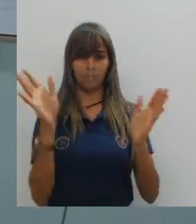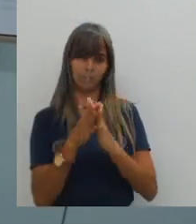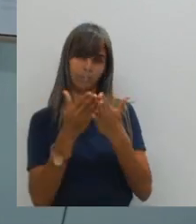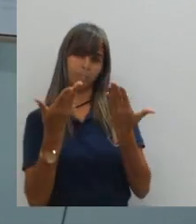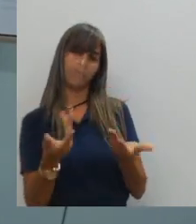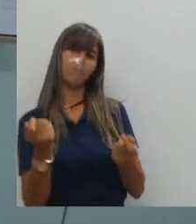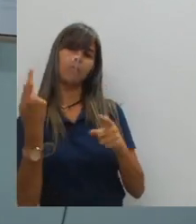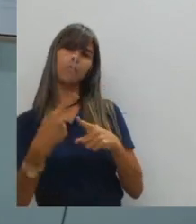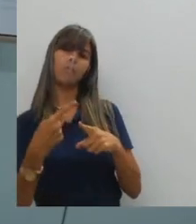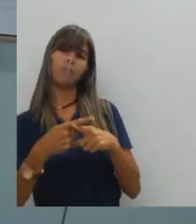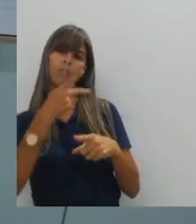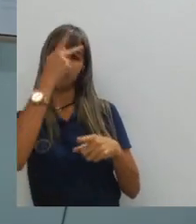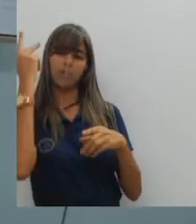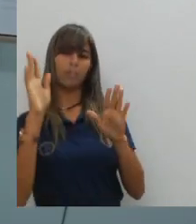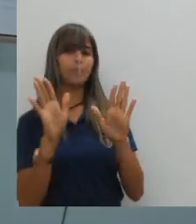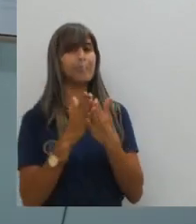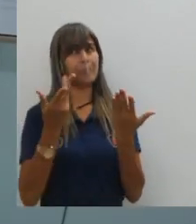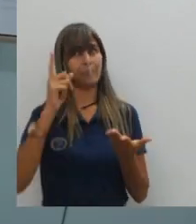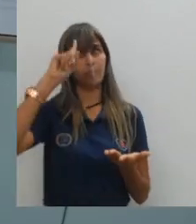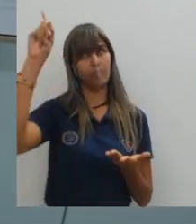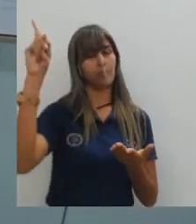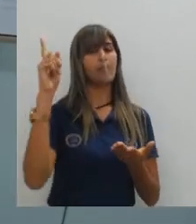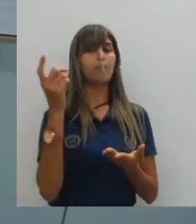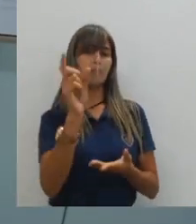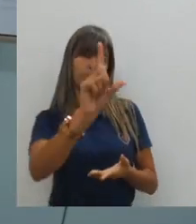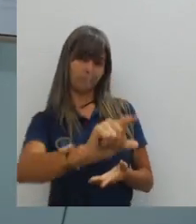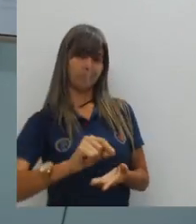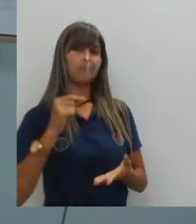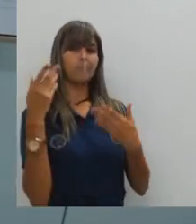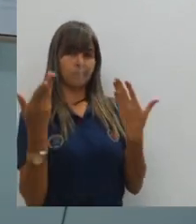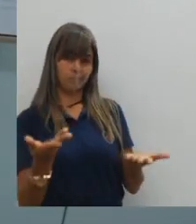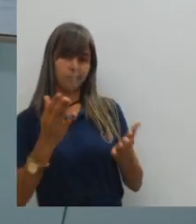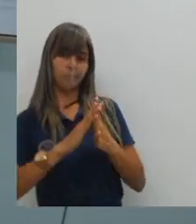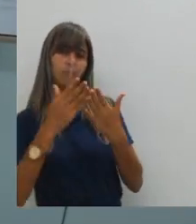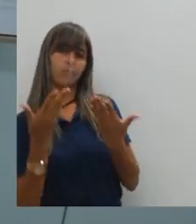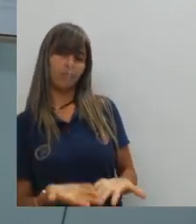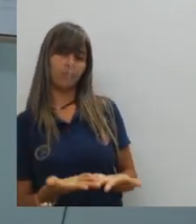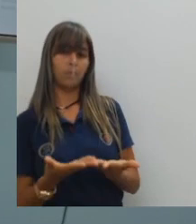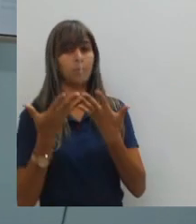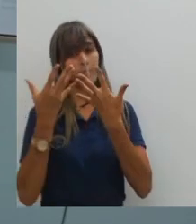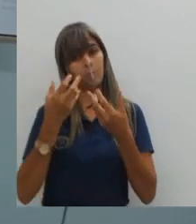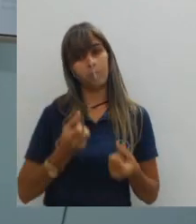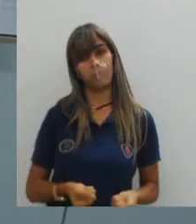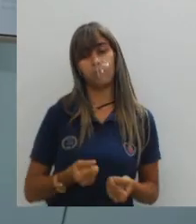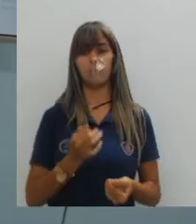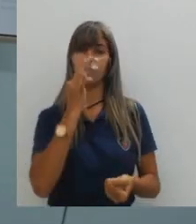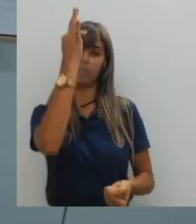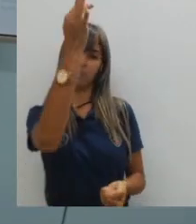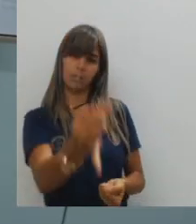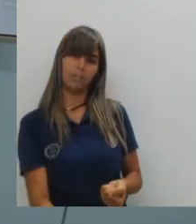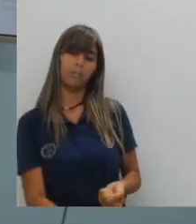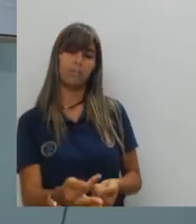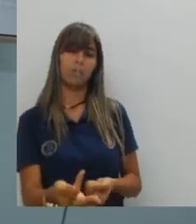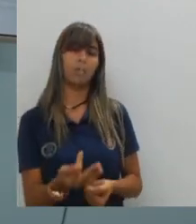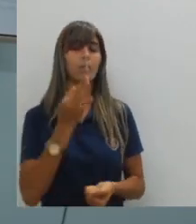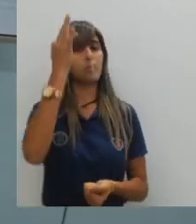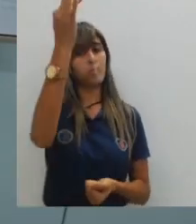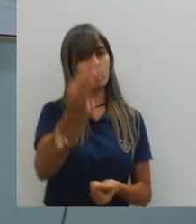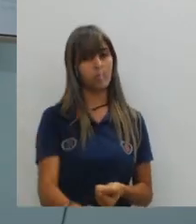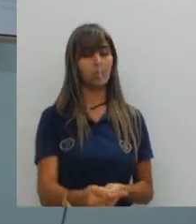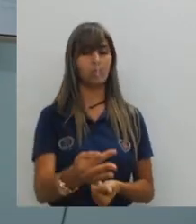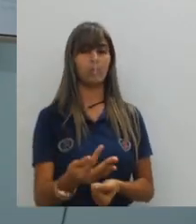por que elas são pobres? Porque Deus quis que fosse assim. Então, aceite o seu destino. Existe um destino que